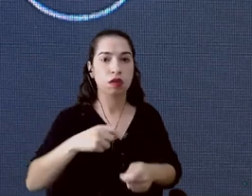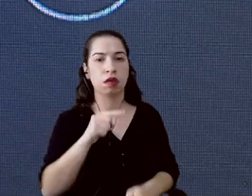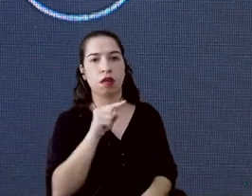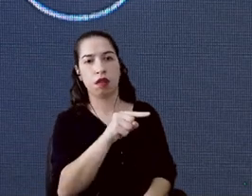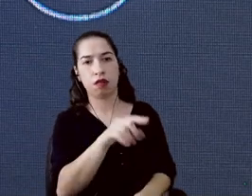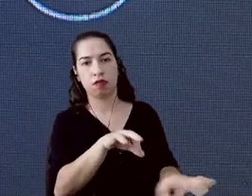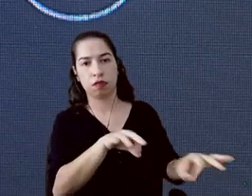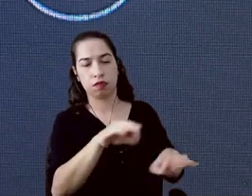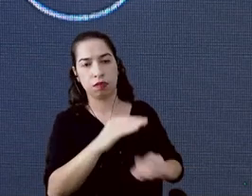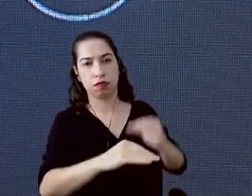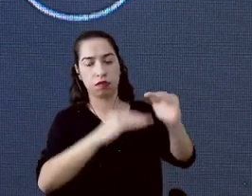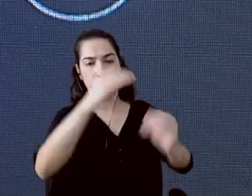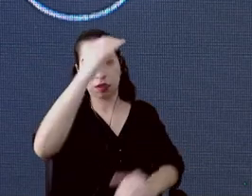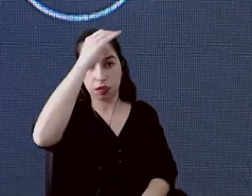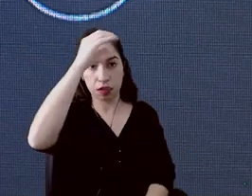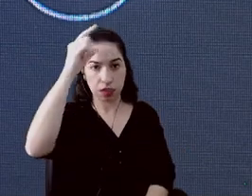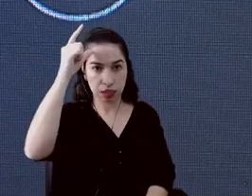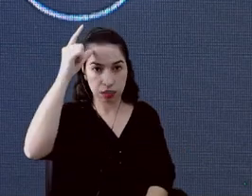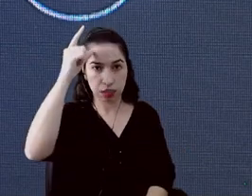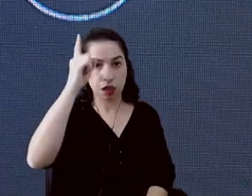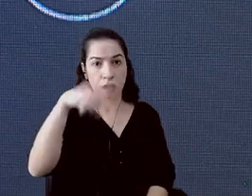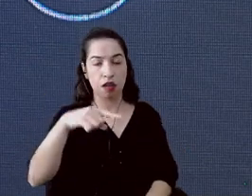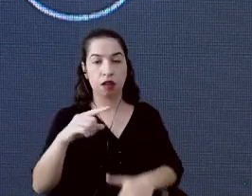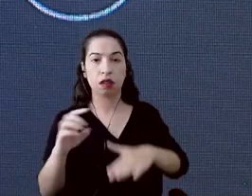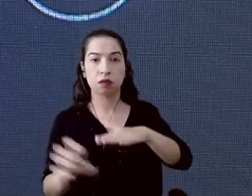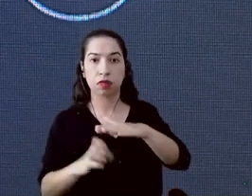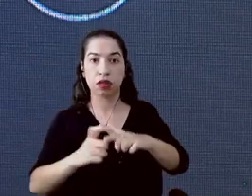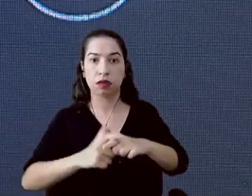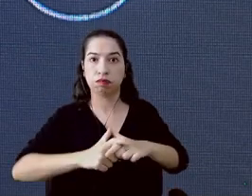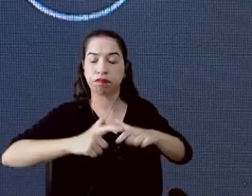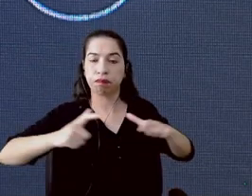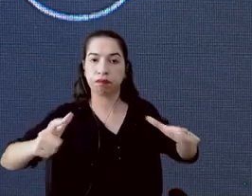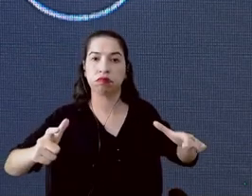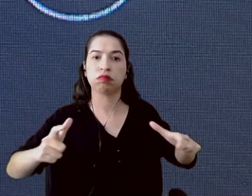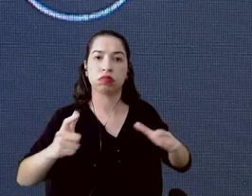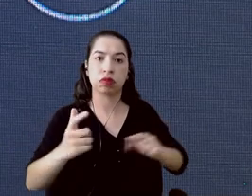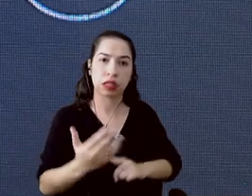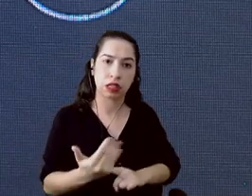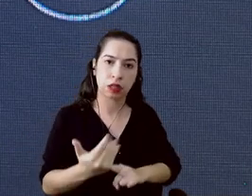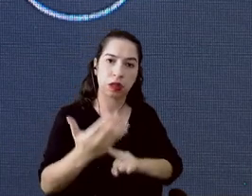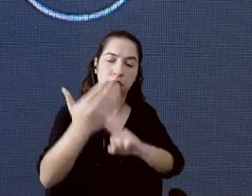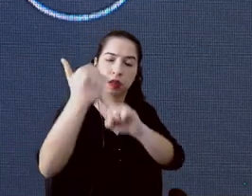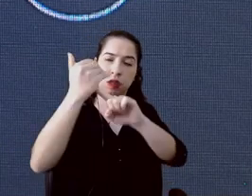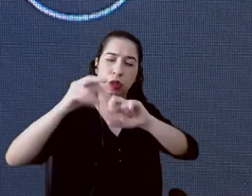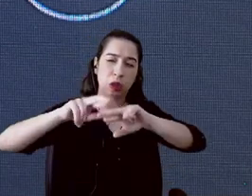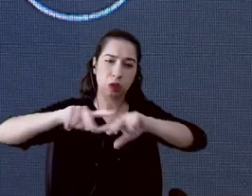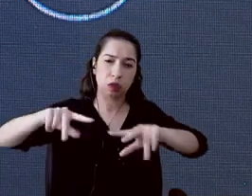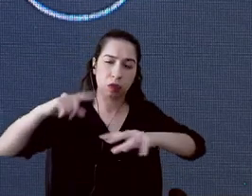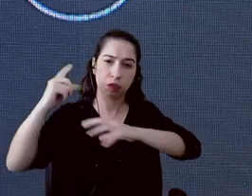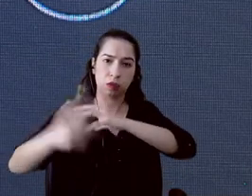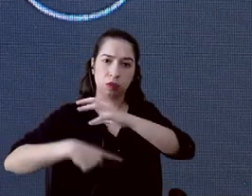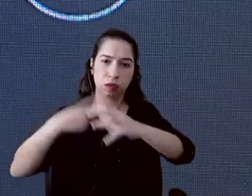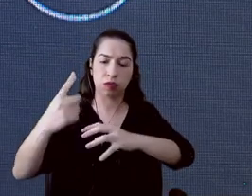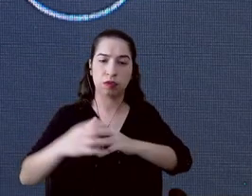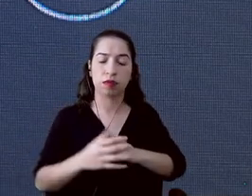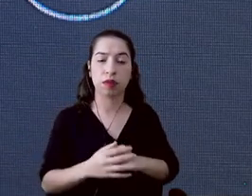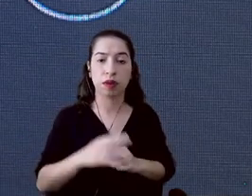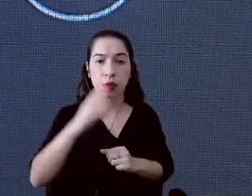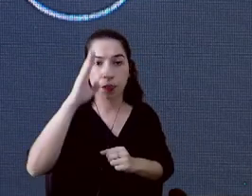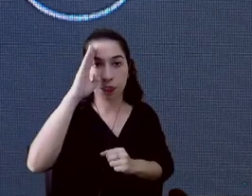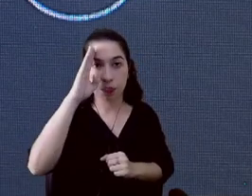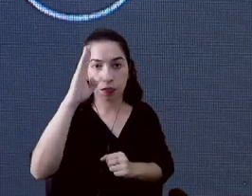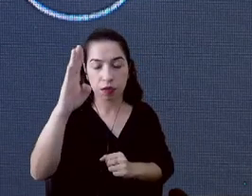eu falei os nossos clientes são grandes grandes empresas de tecnologia grande varejistas globais Principalmente